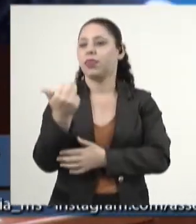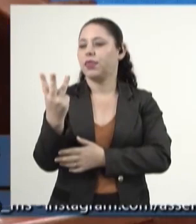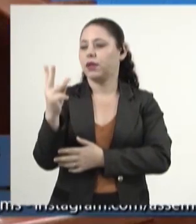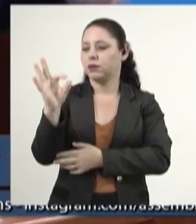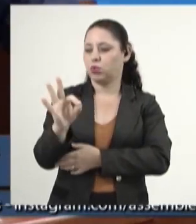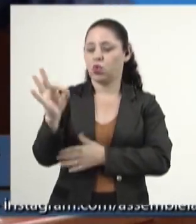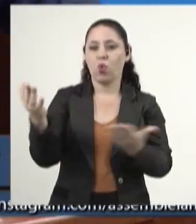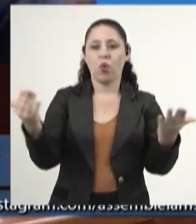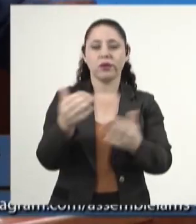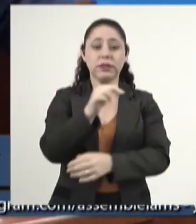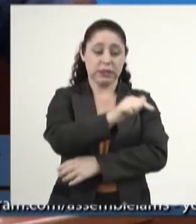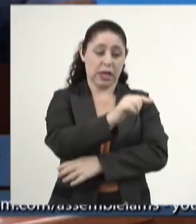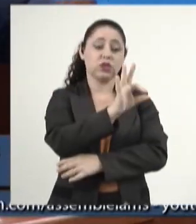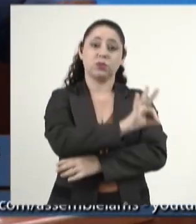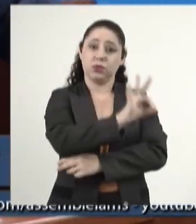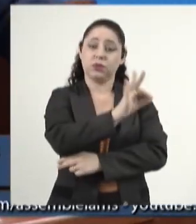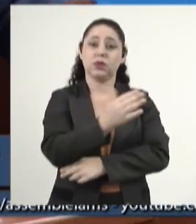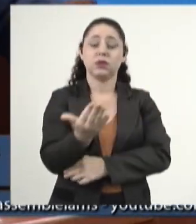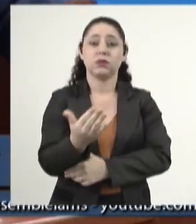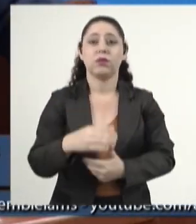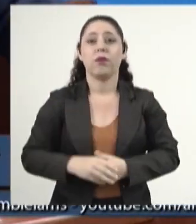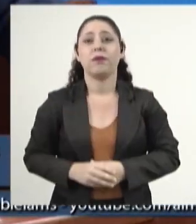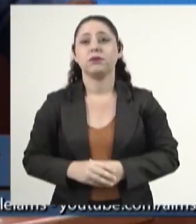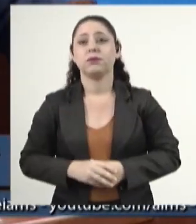%? Hoje, 7%?